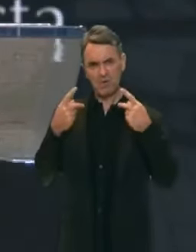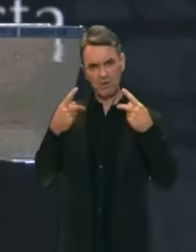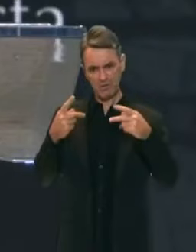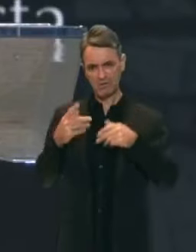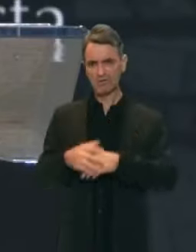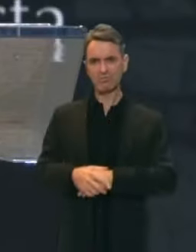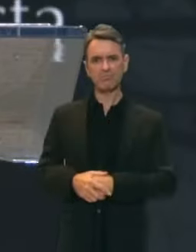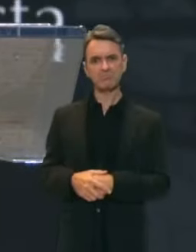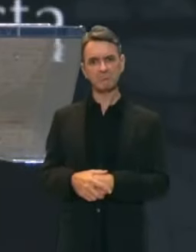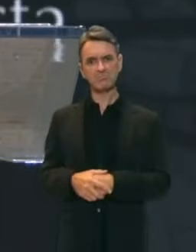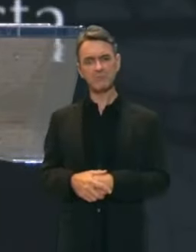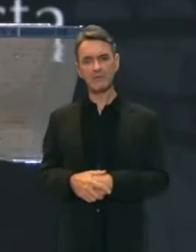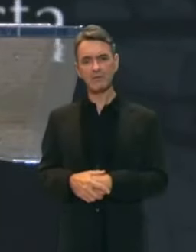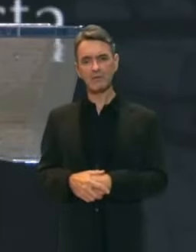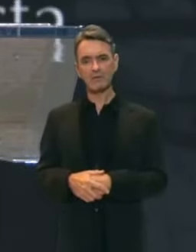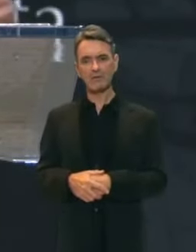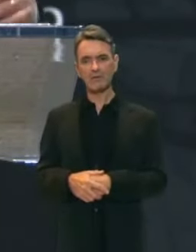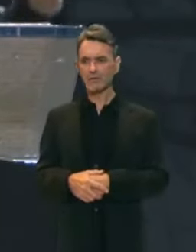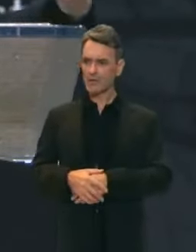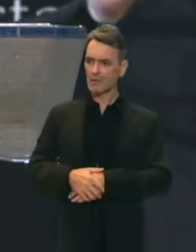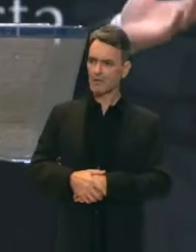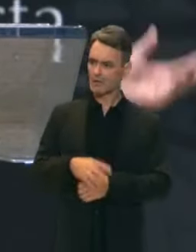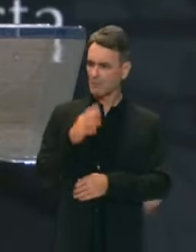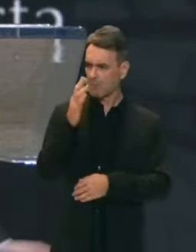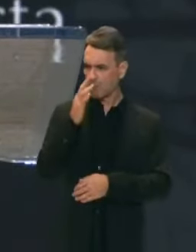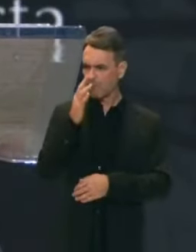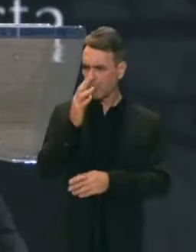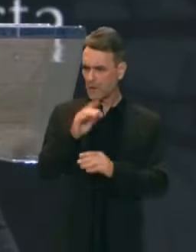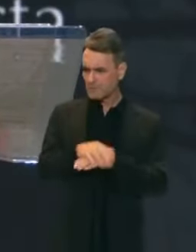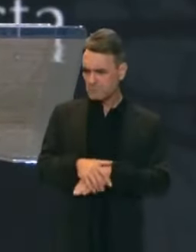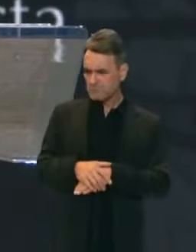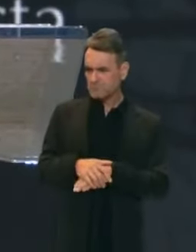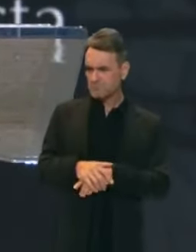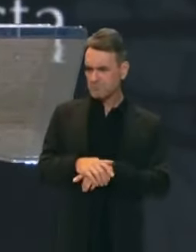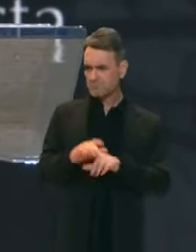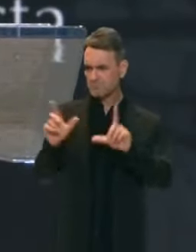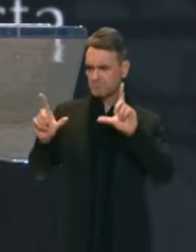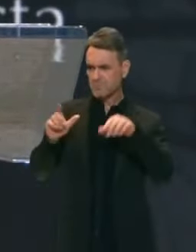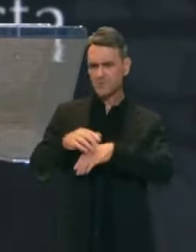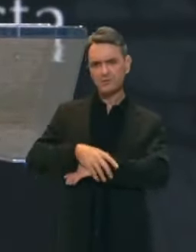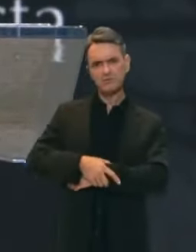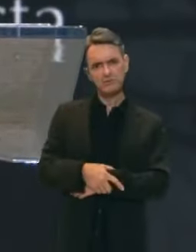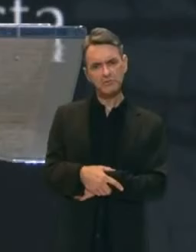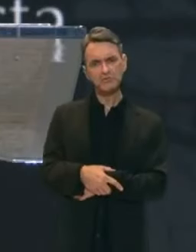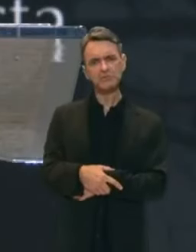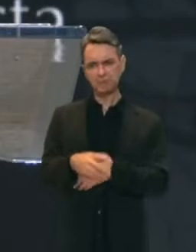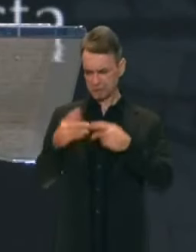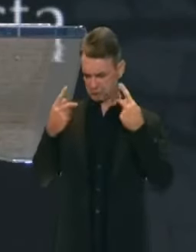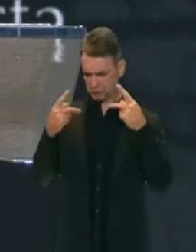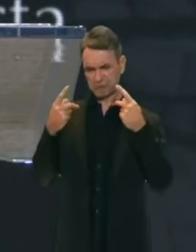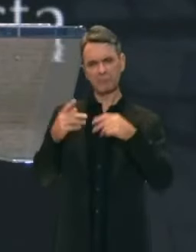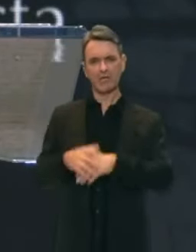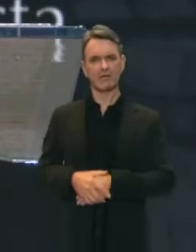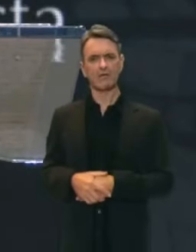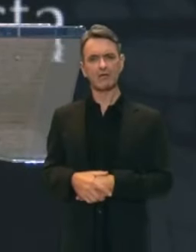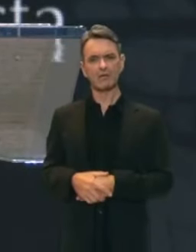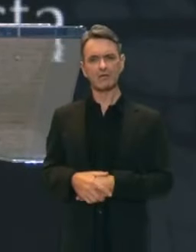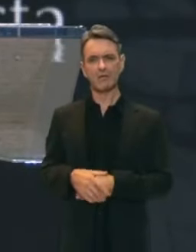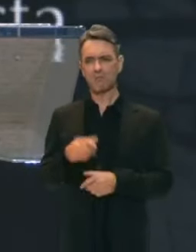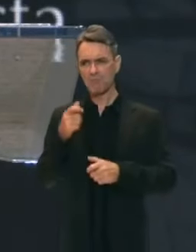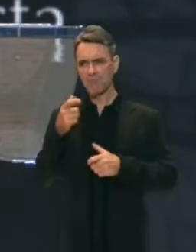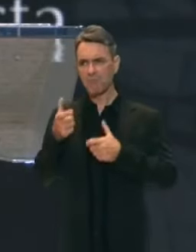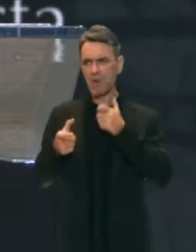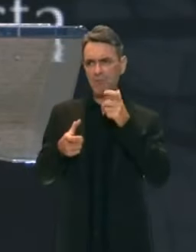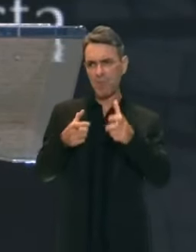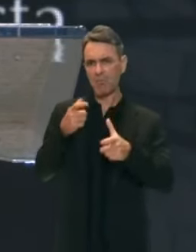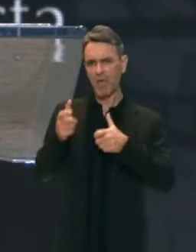jovial, meio bem jovem mesmo, né? Falava umas, tipo, ela fala aqui,